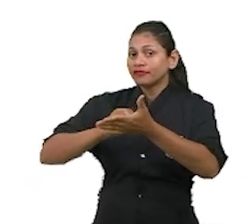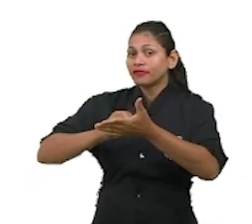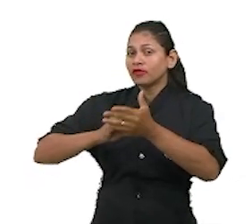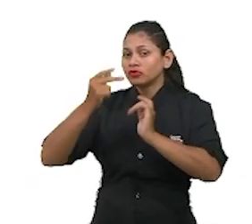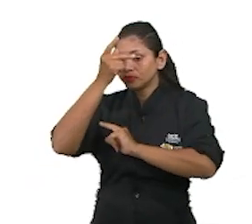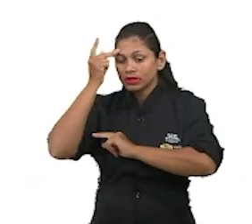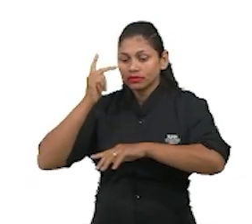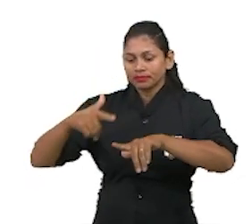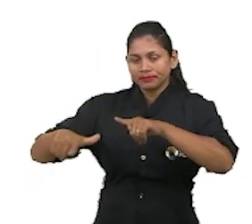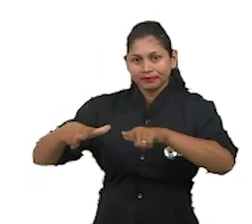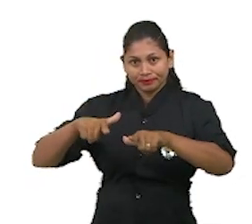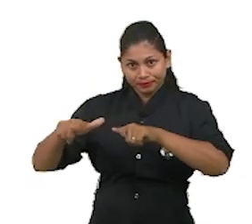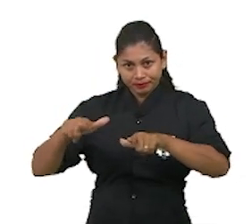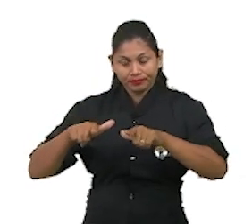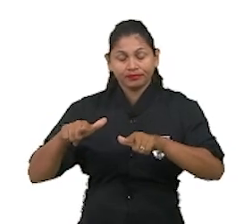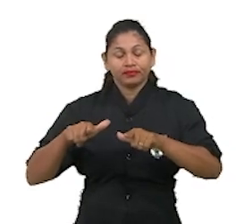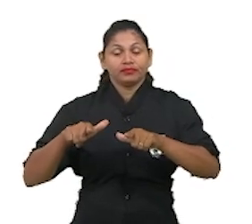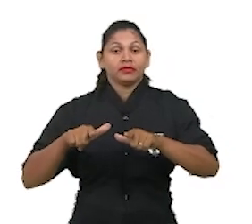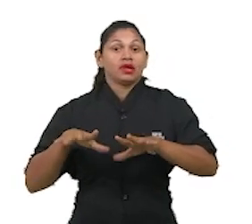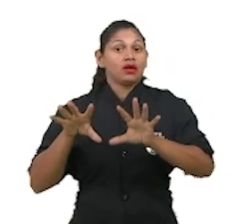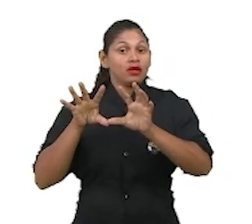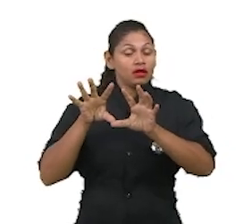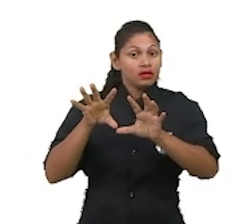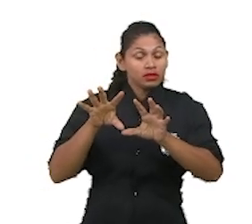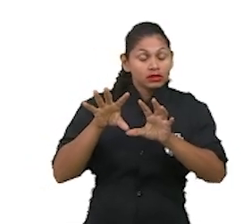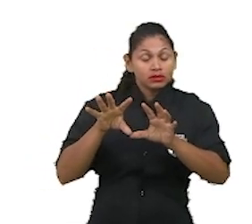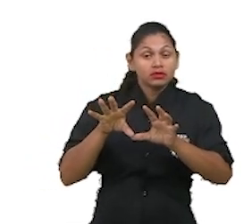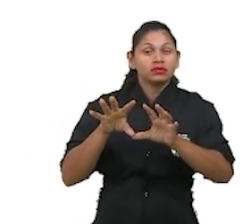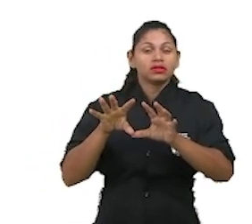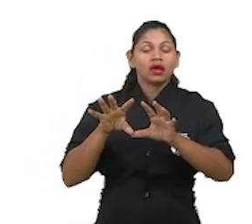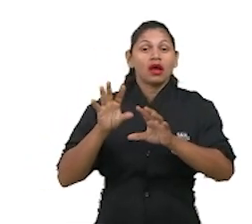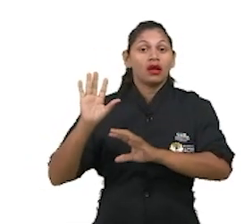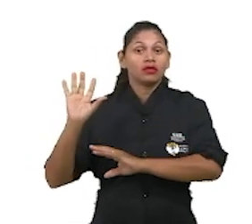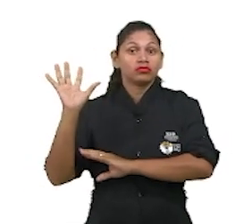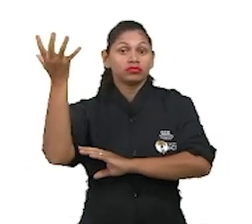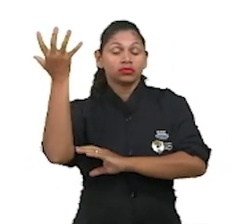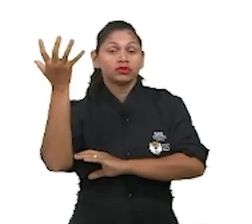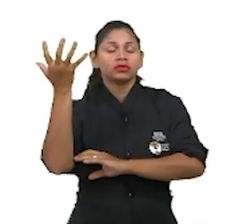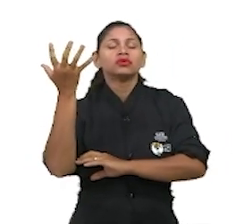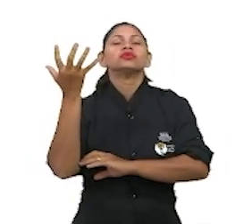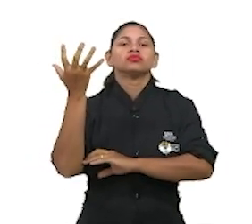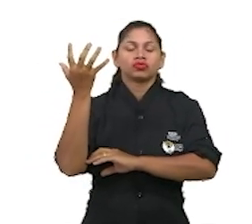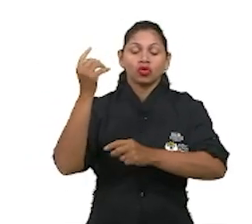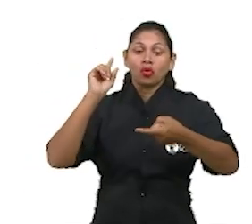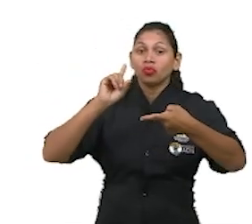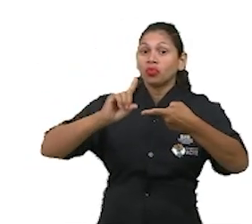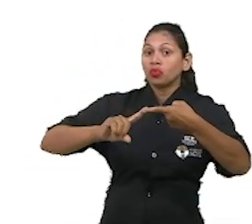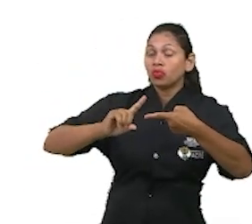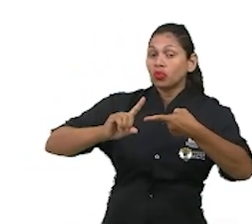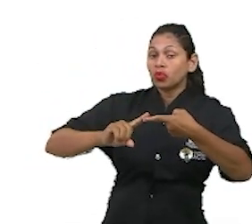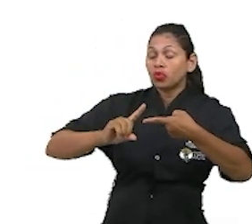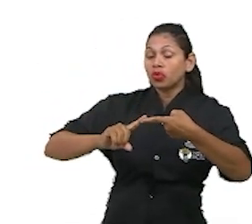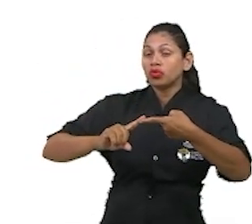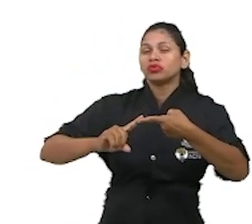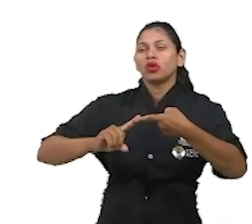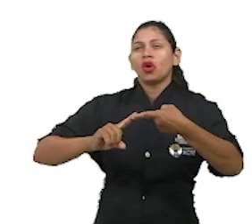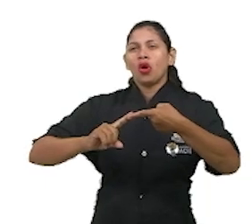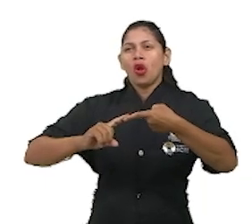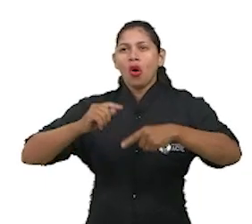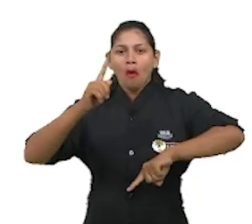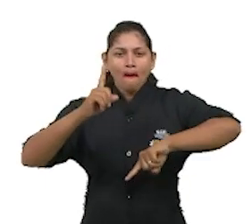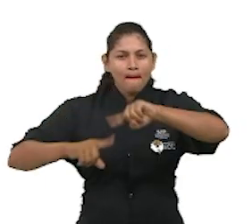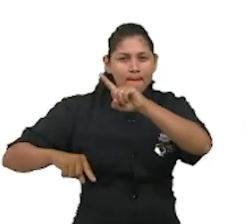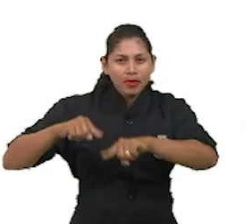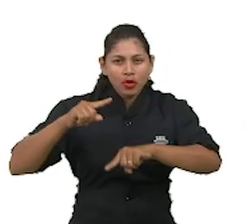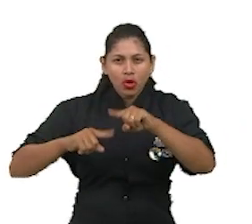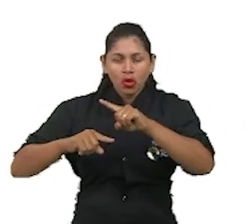Assim, esses cenários aí podem favorecer quando os recursos são obsoletos ou até mesmo caros, ou